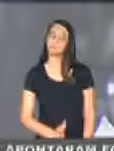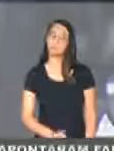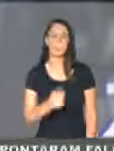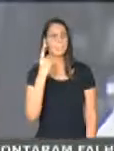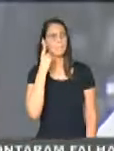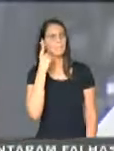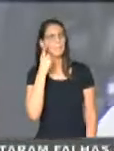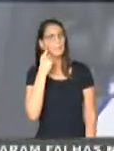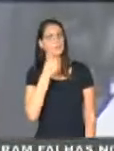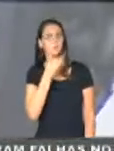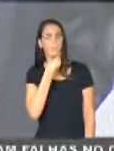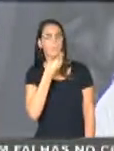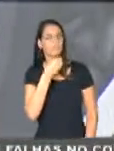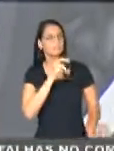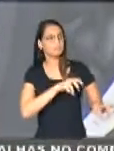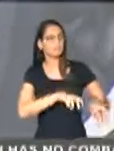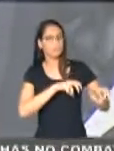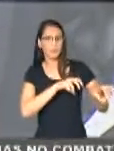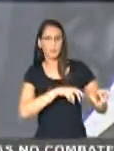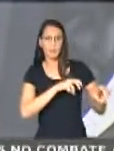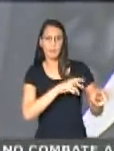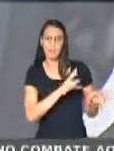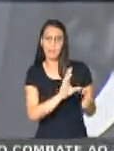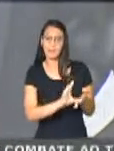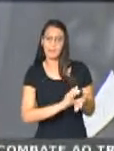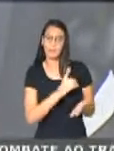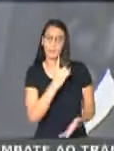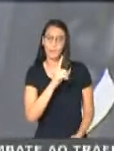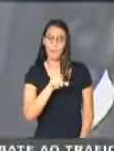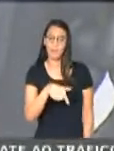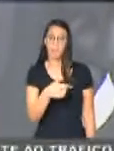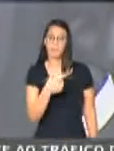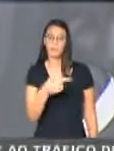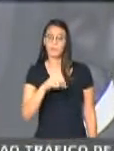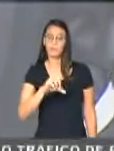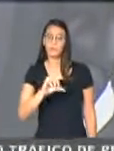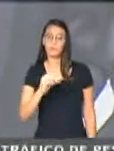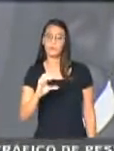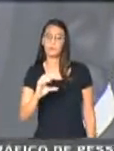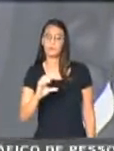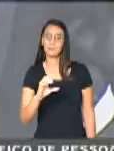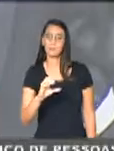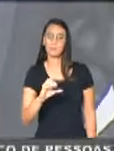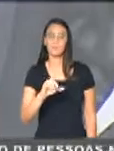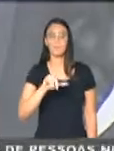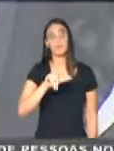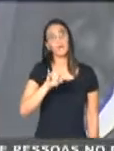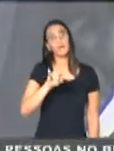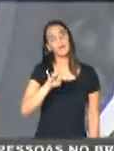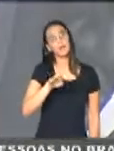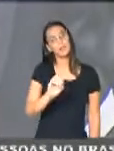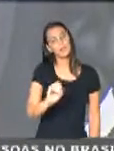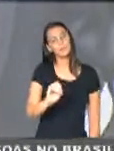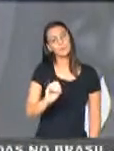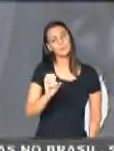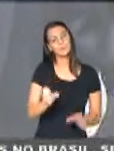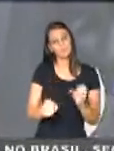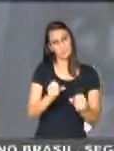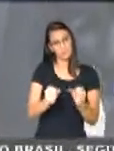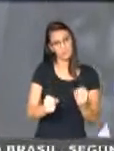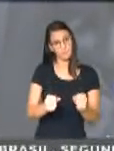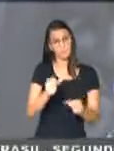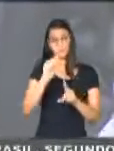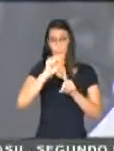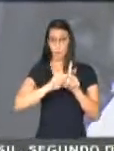agricultor que no mês de julho recebeu um real e vinte e nove centavos por um litro de leite e agora em novembro quatro meses